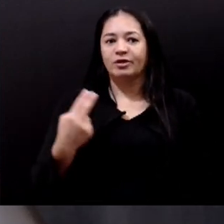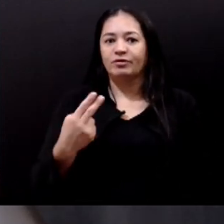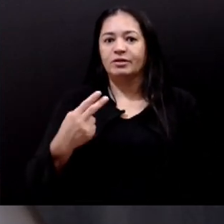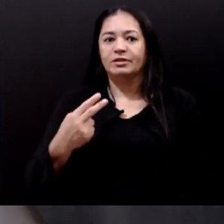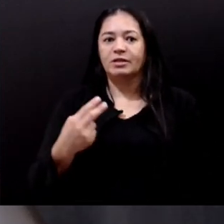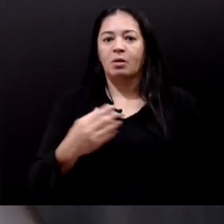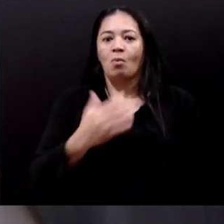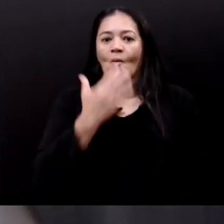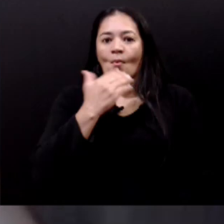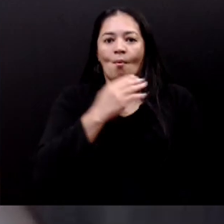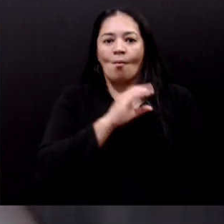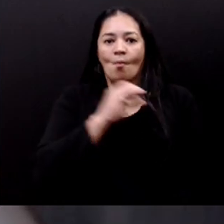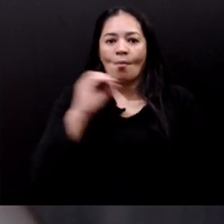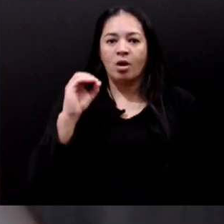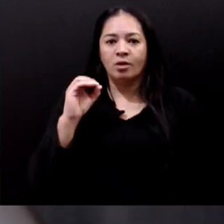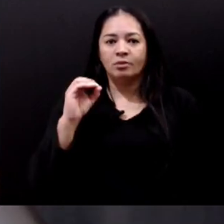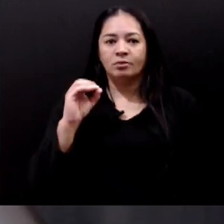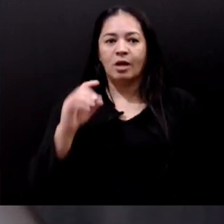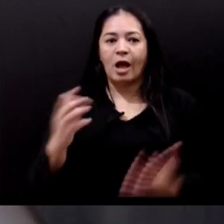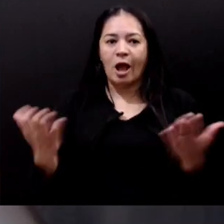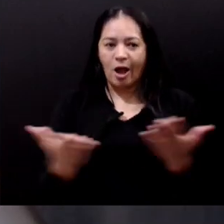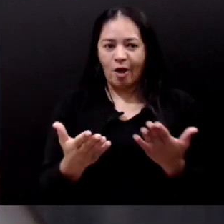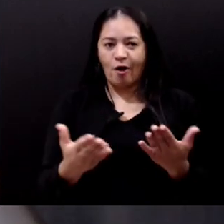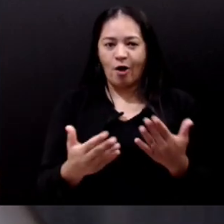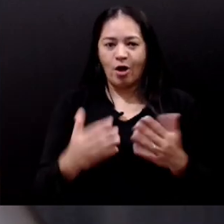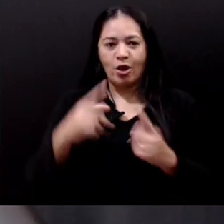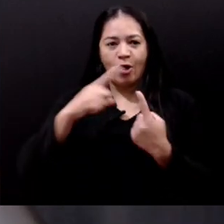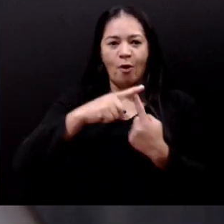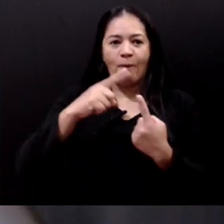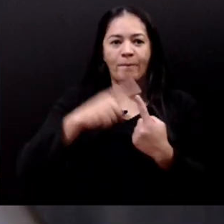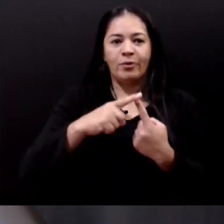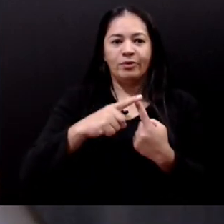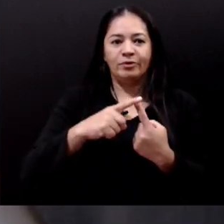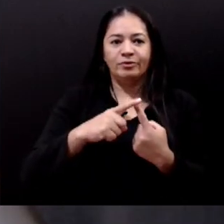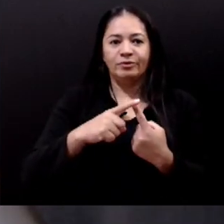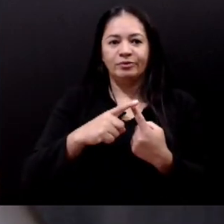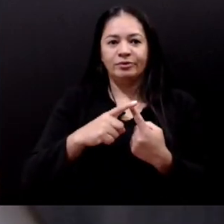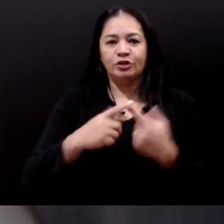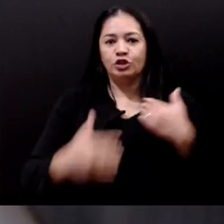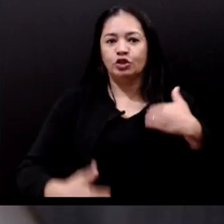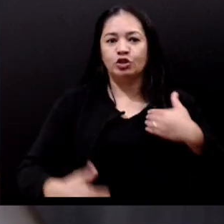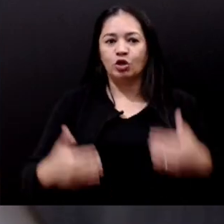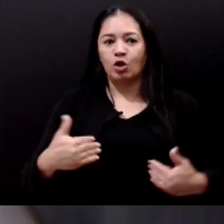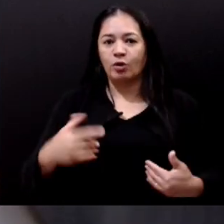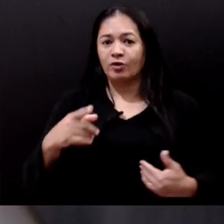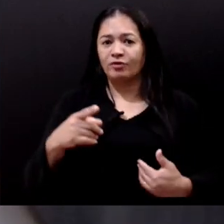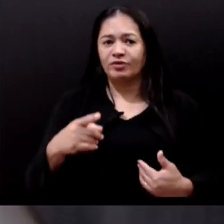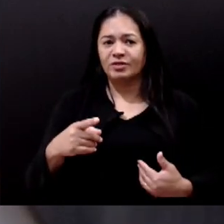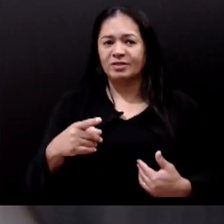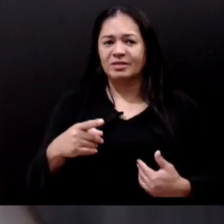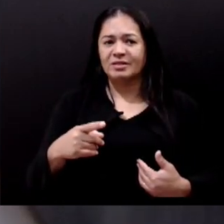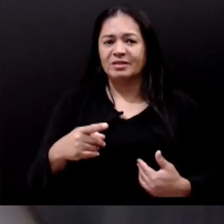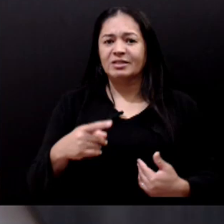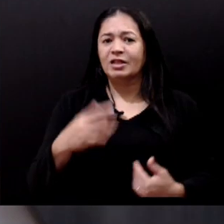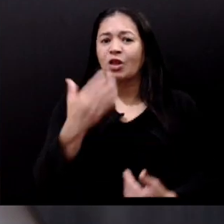tem um modelo praticamente inacessível de corpo, que você passa muita privação e além disso você ainda tem que treinar muito, e você